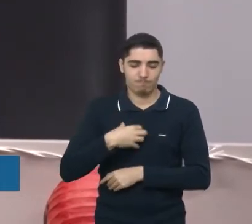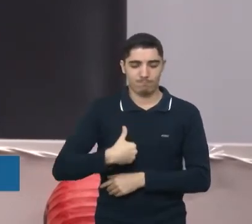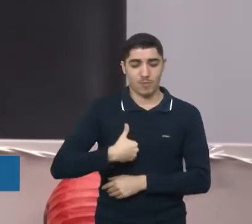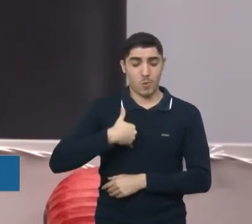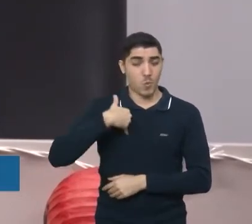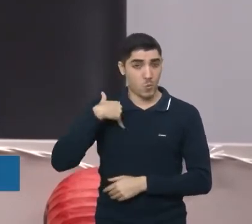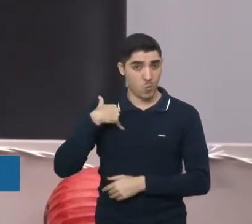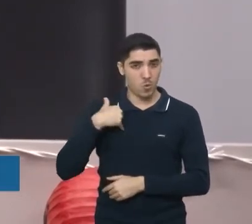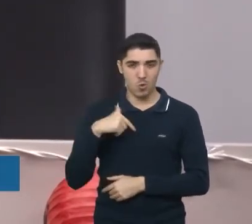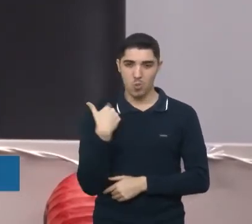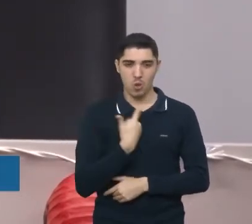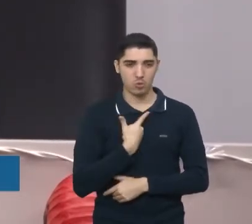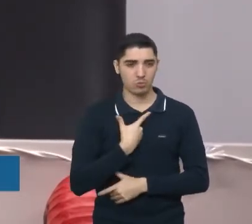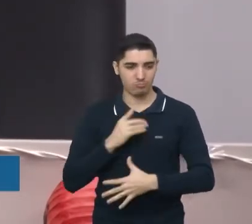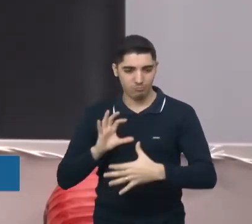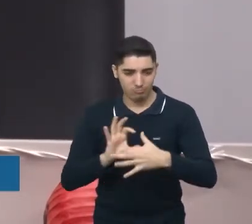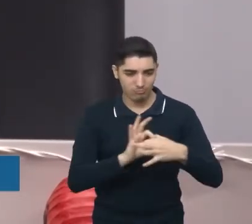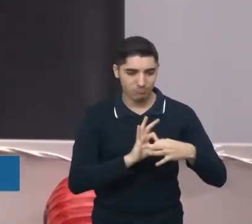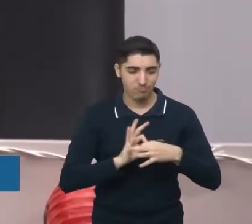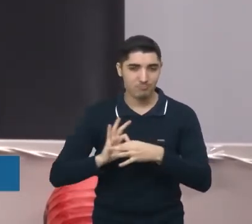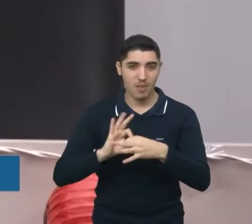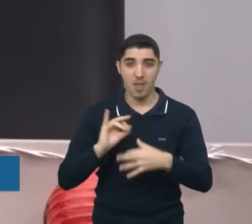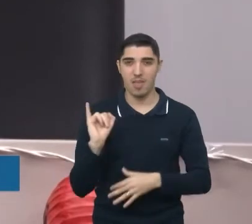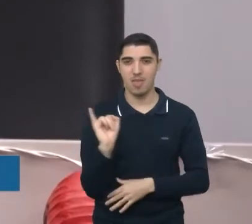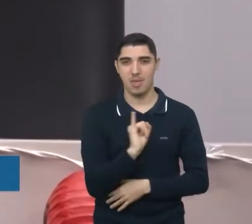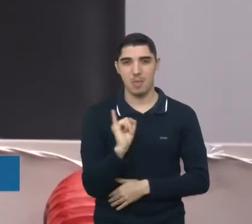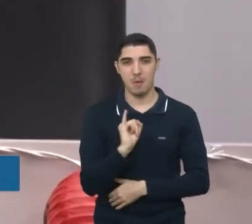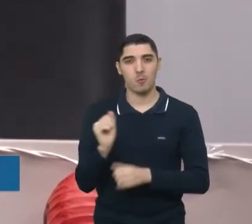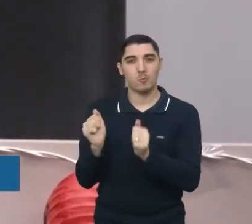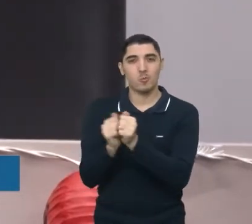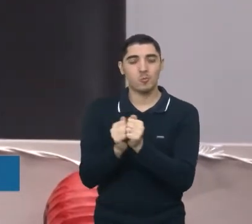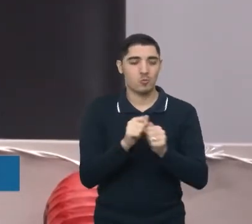estarmos irmanados com o povo brasileiro.